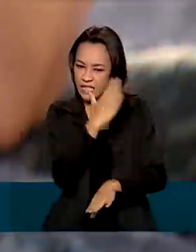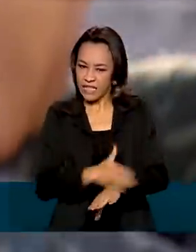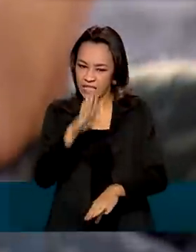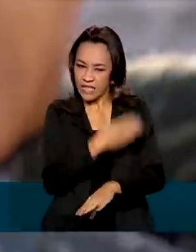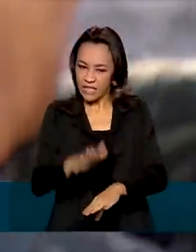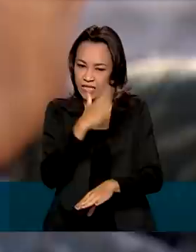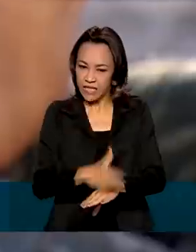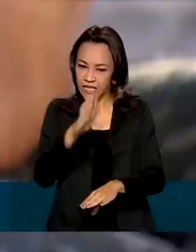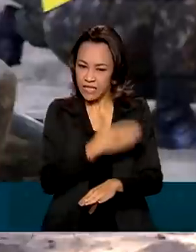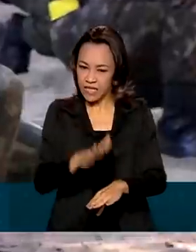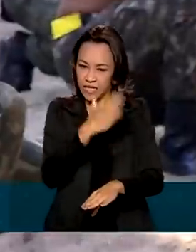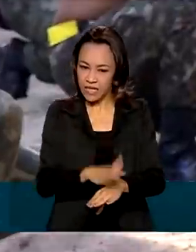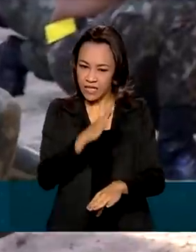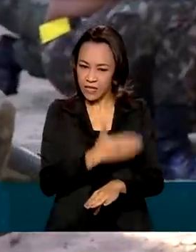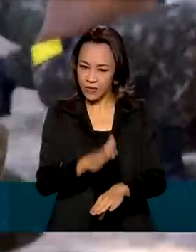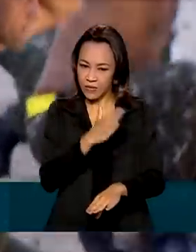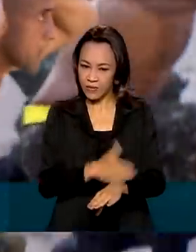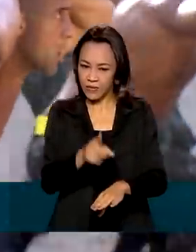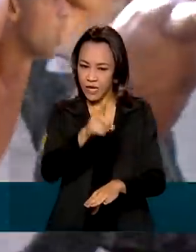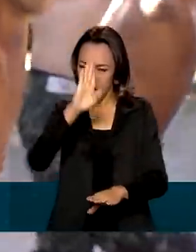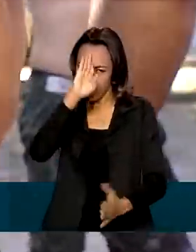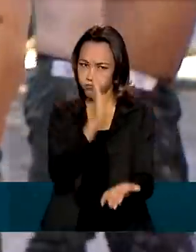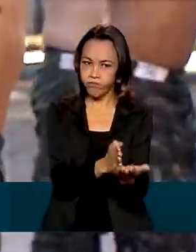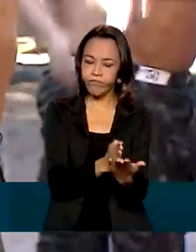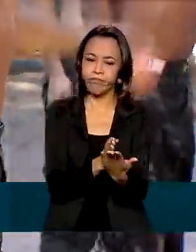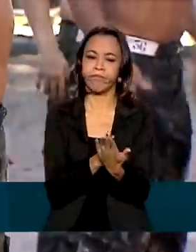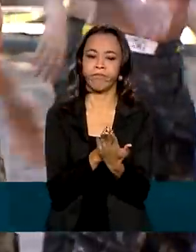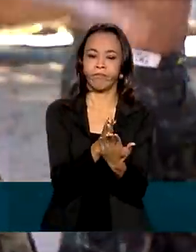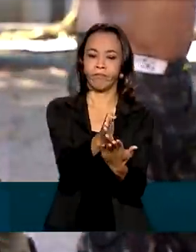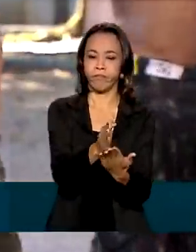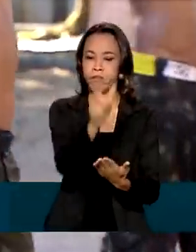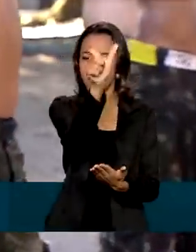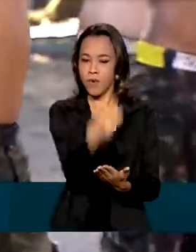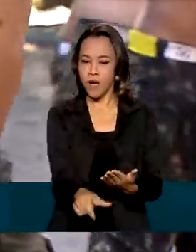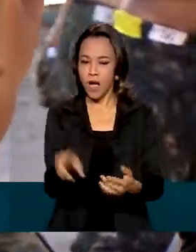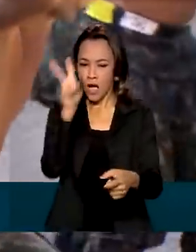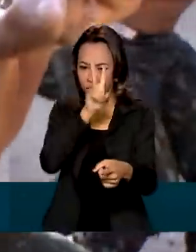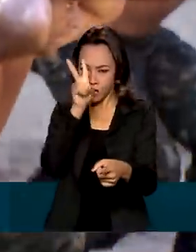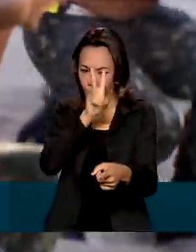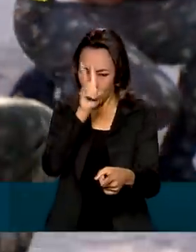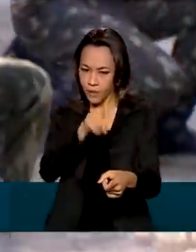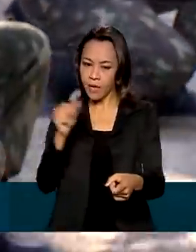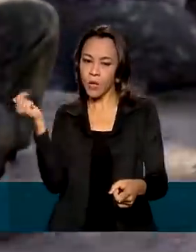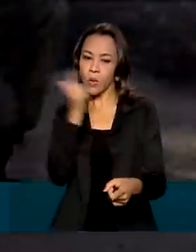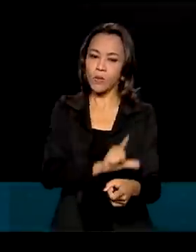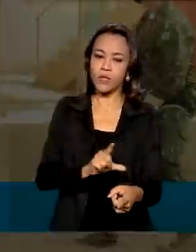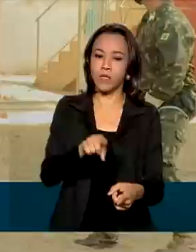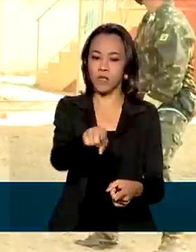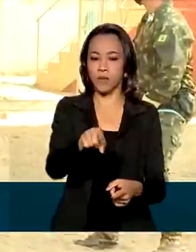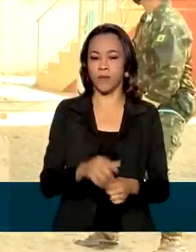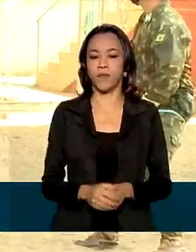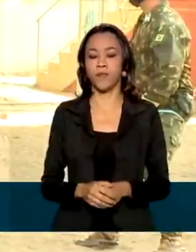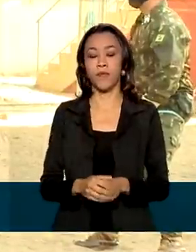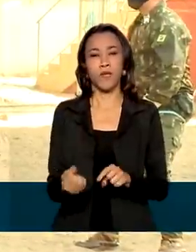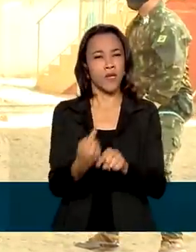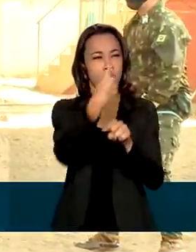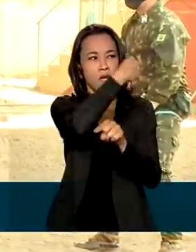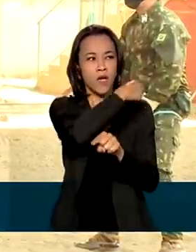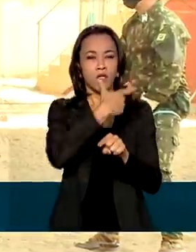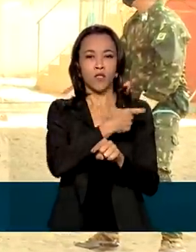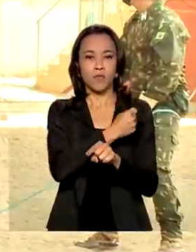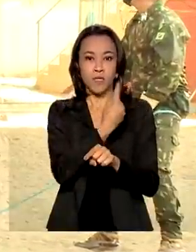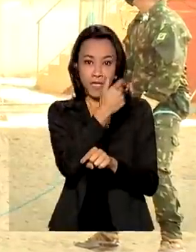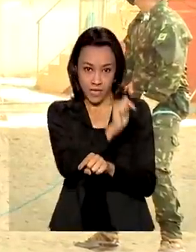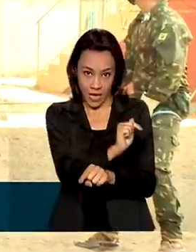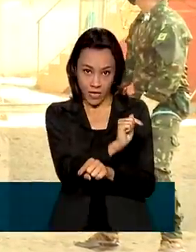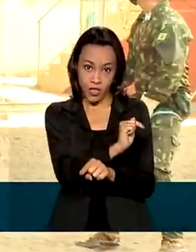treinamento. Persistência é a palavra com que ela resume toda a história até se tornar uma PQD. Em 2017 eu vim fazer o curso